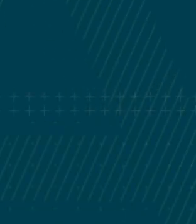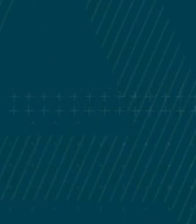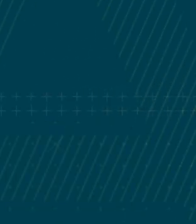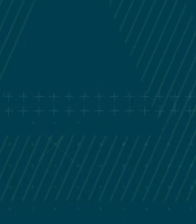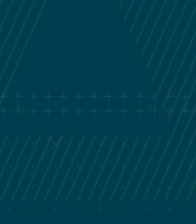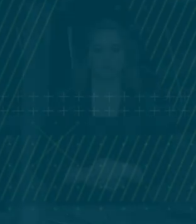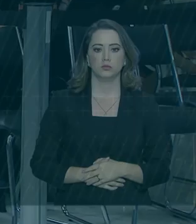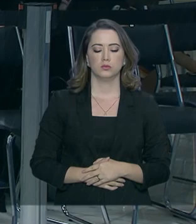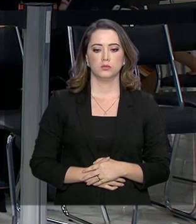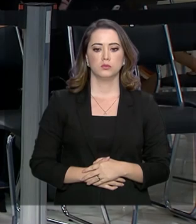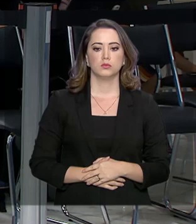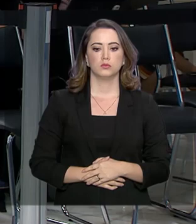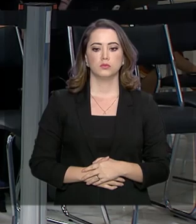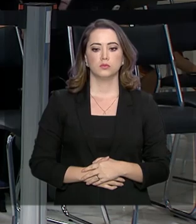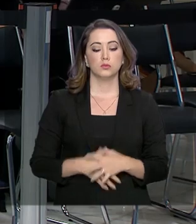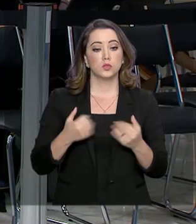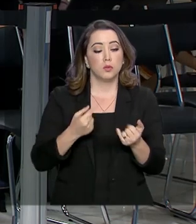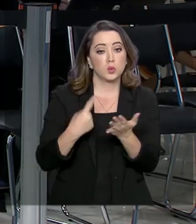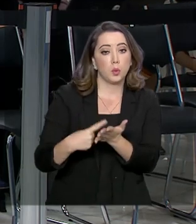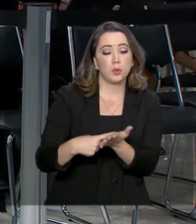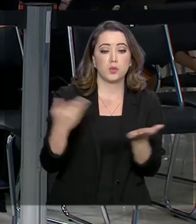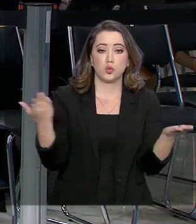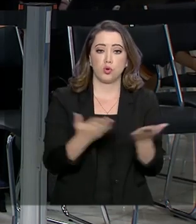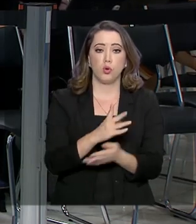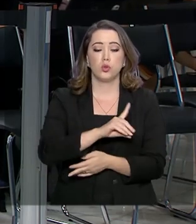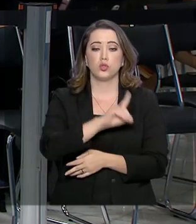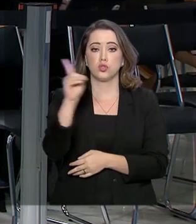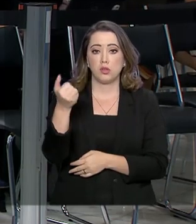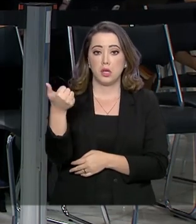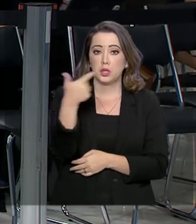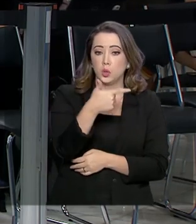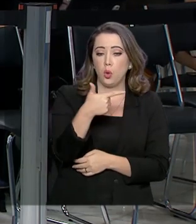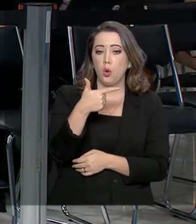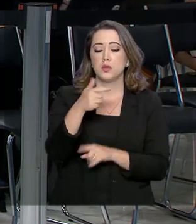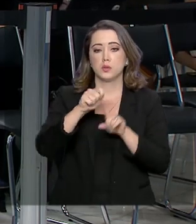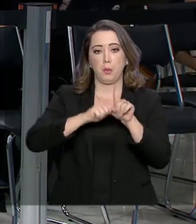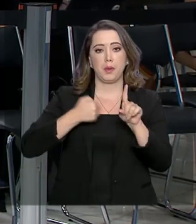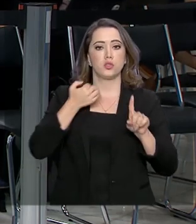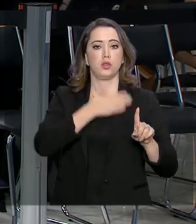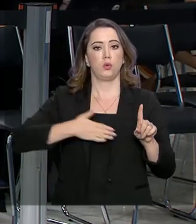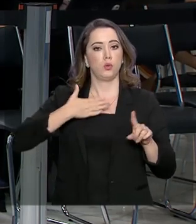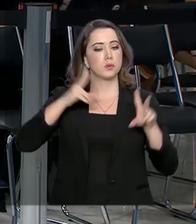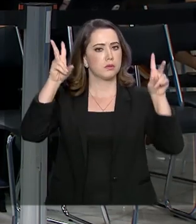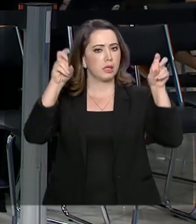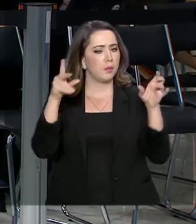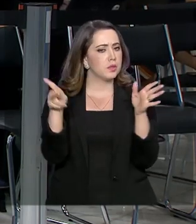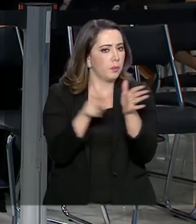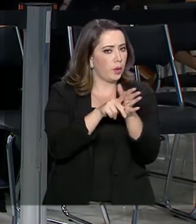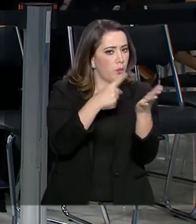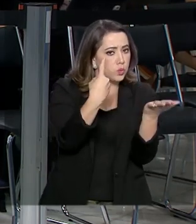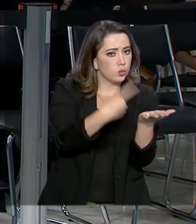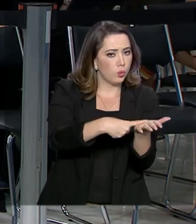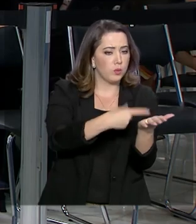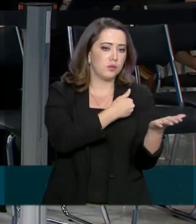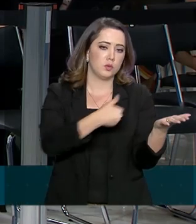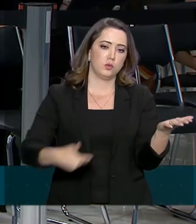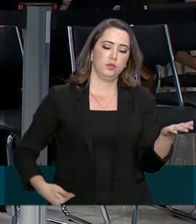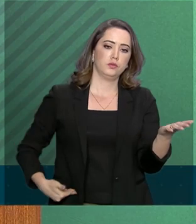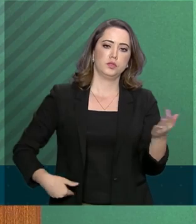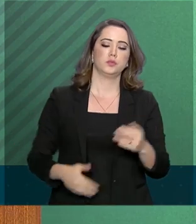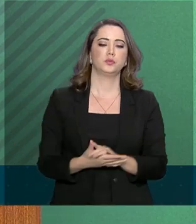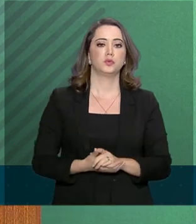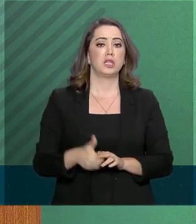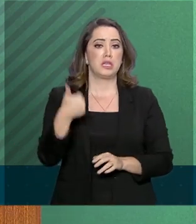ao não sobrevivem dia 12 de agosto assuntos do governo às 10 40